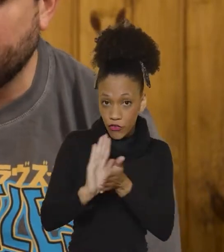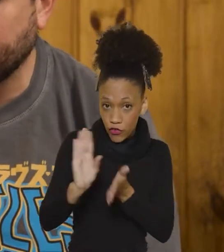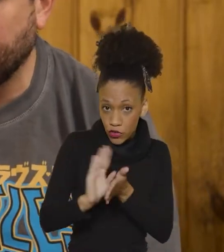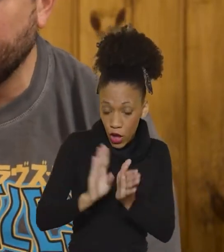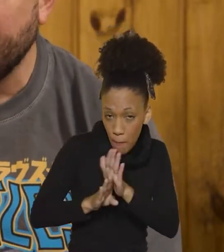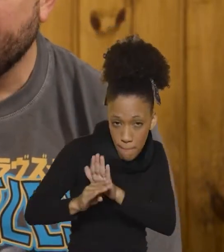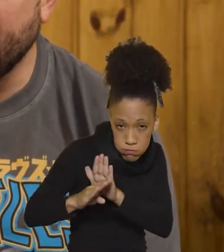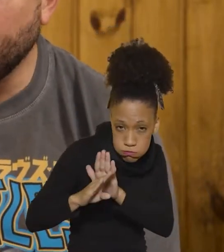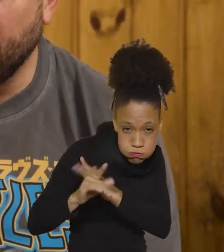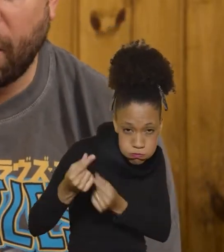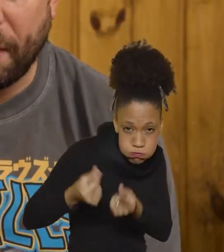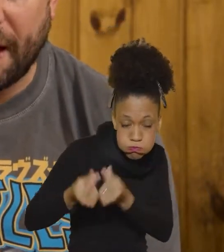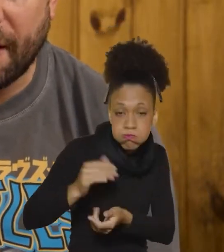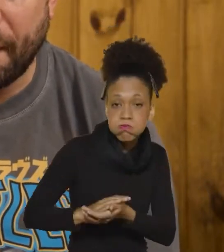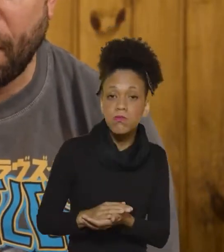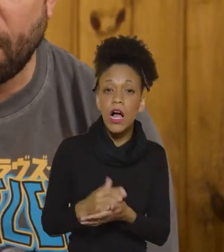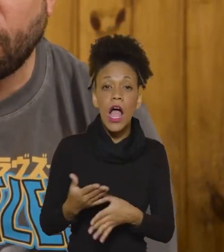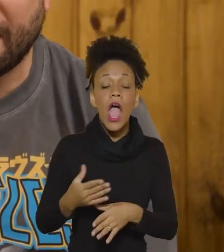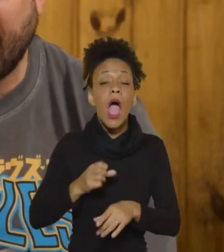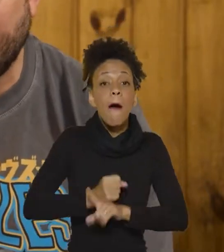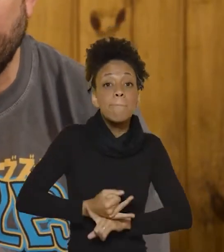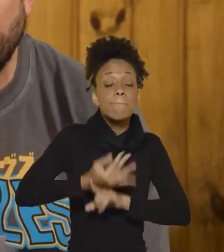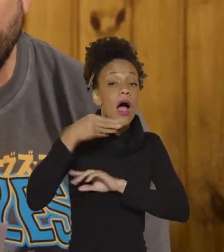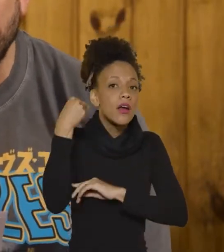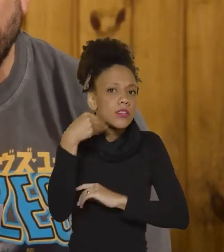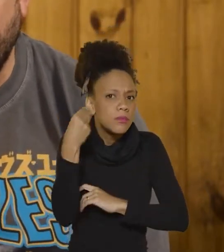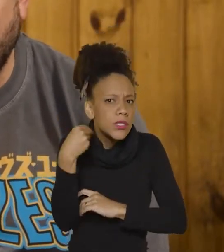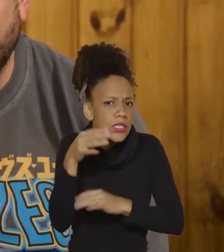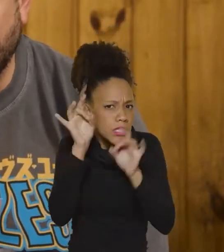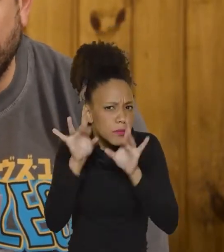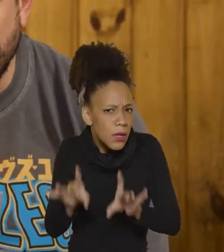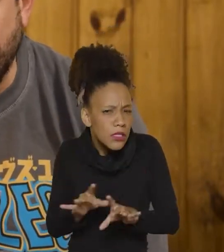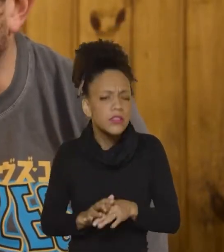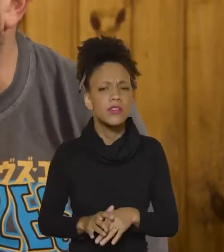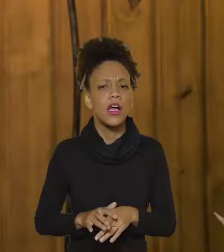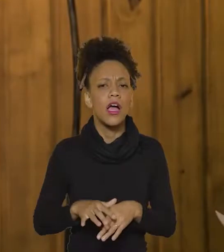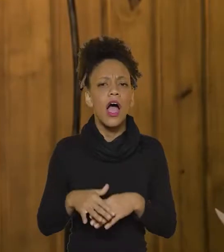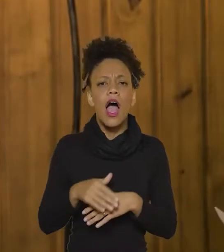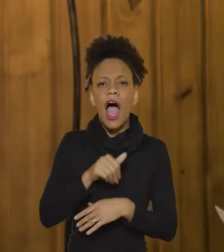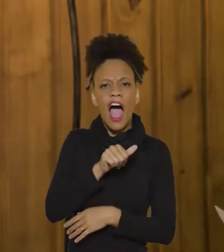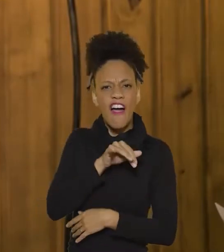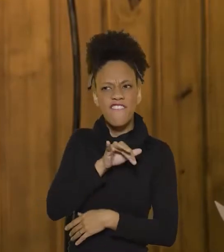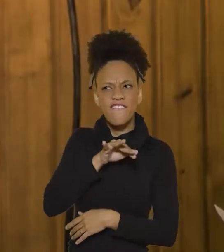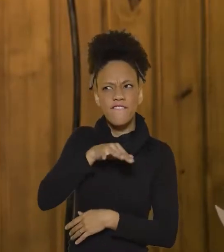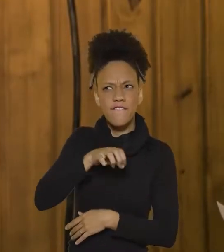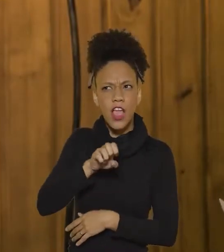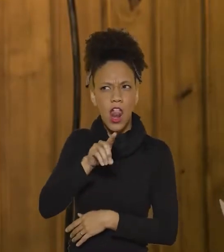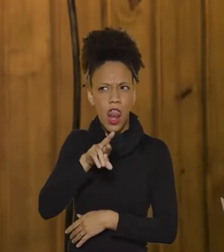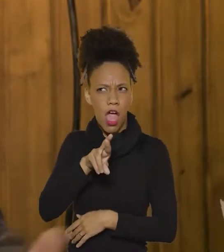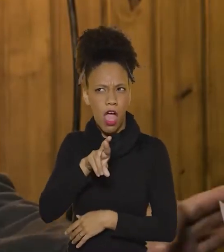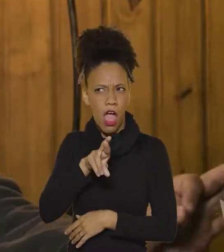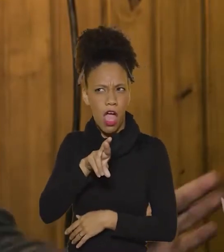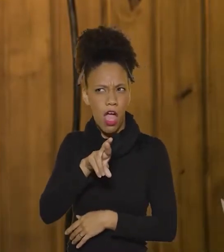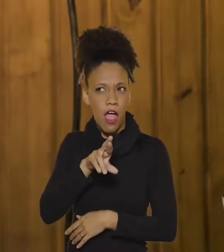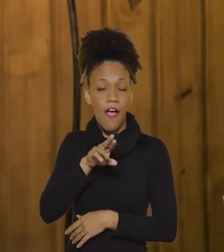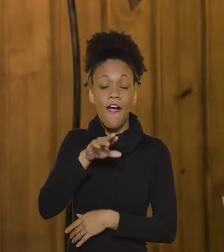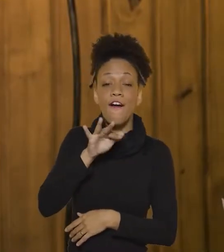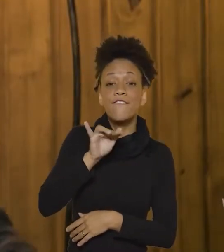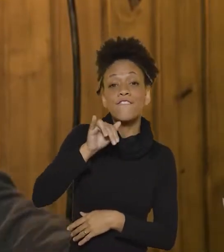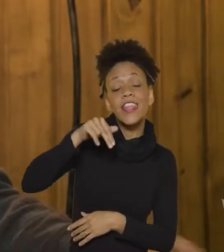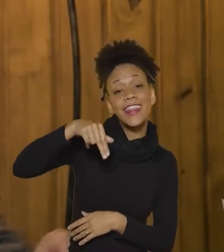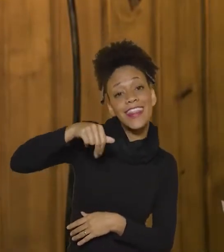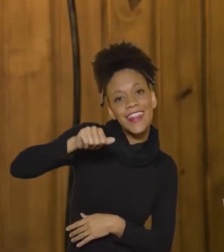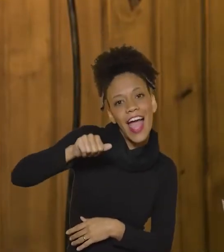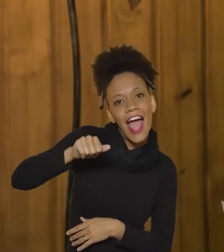gráficos de mercado financeiro Marcelo vem acumulando experiência aperfeiçoando sua técnica afinar pai mente não me